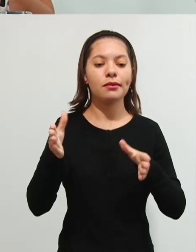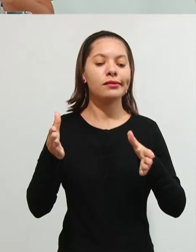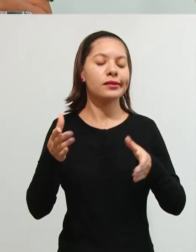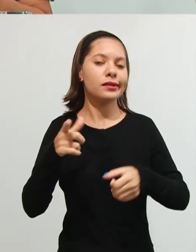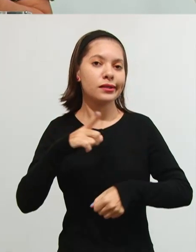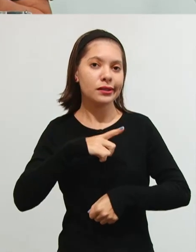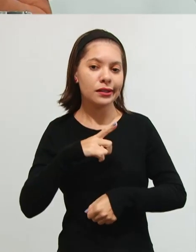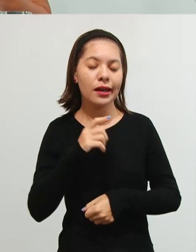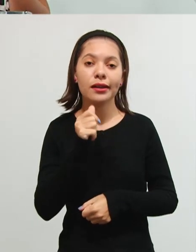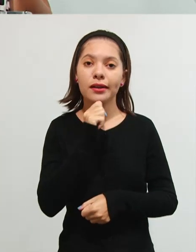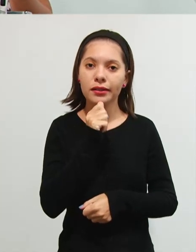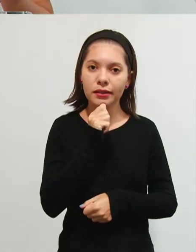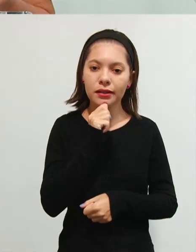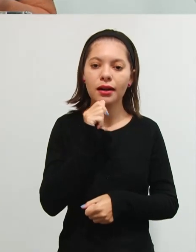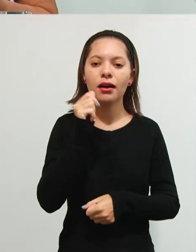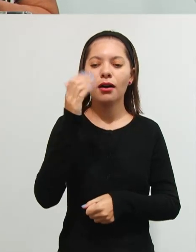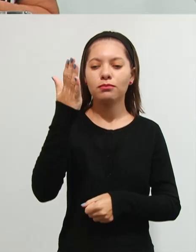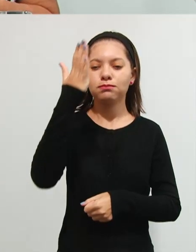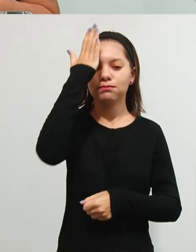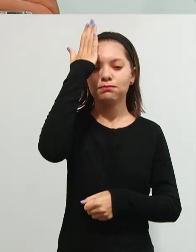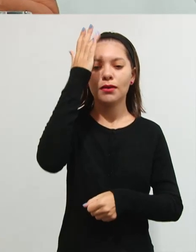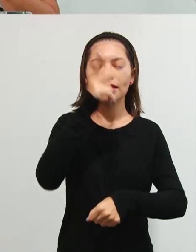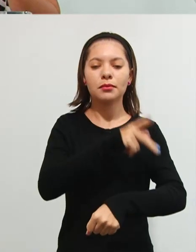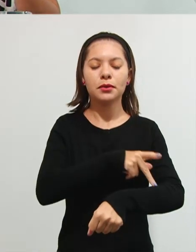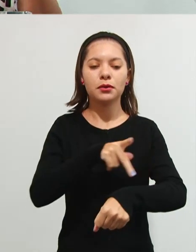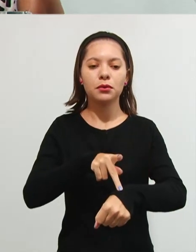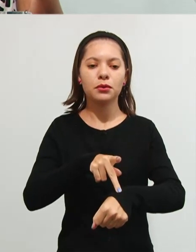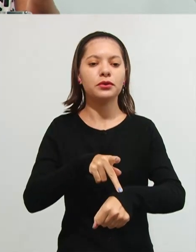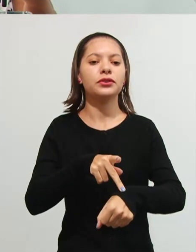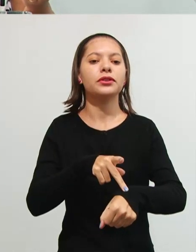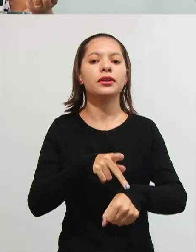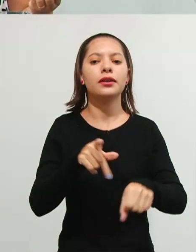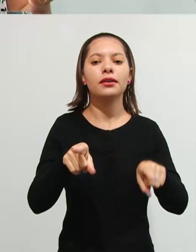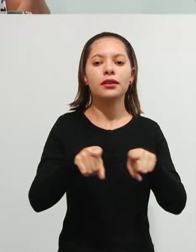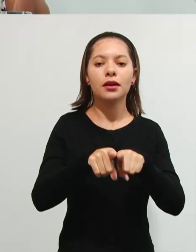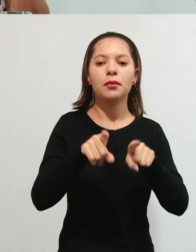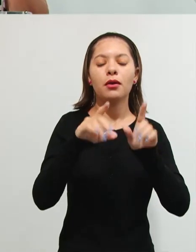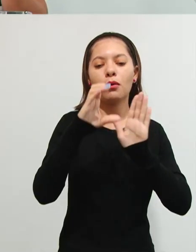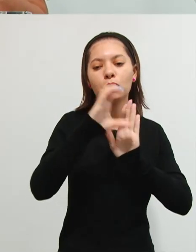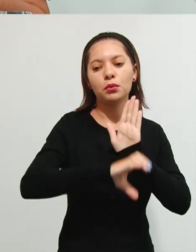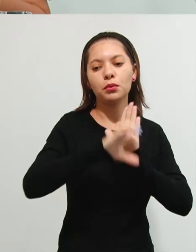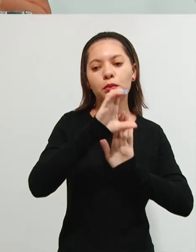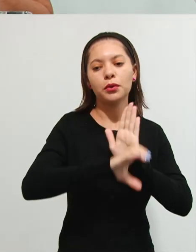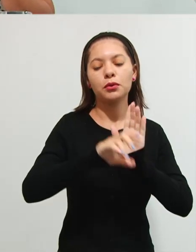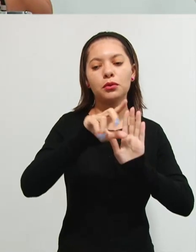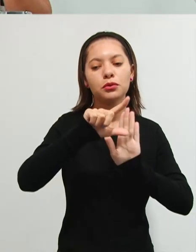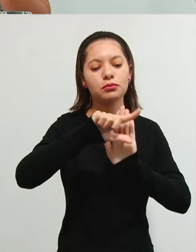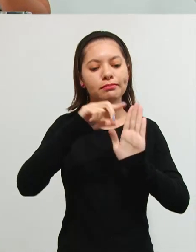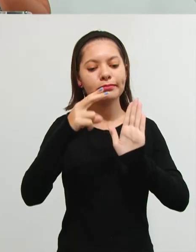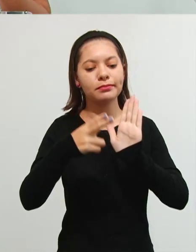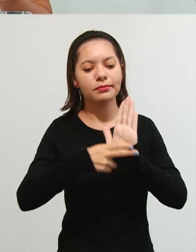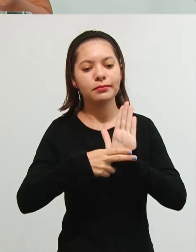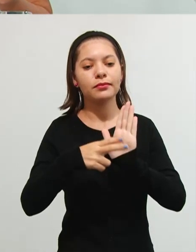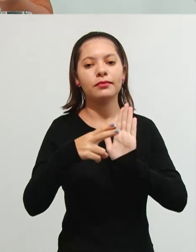muito de Skinner nas proposições pedagógicas, nas construções dos currículos, nas emendas. Talvez cada vez menos,